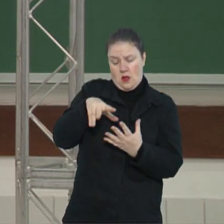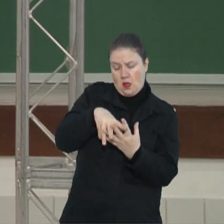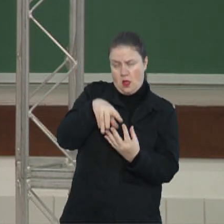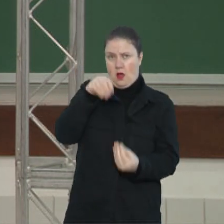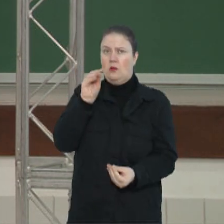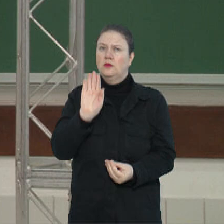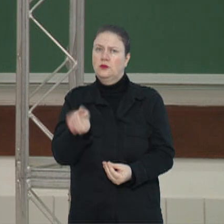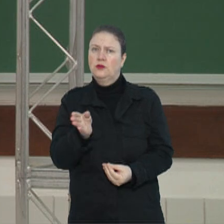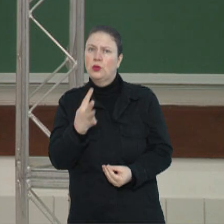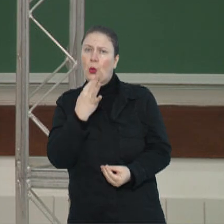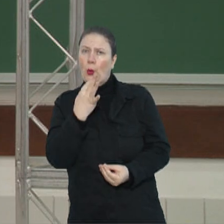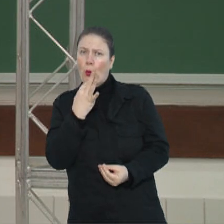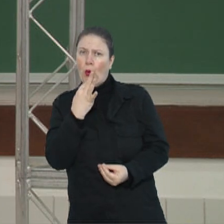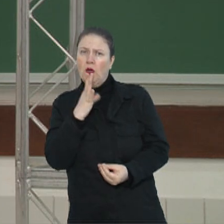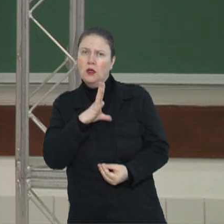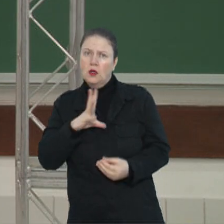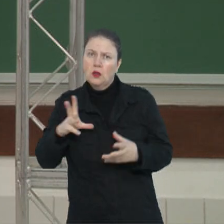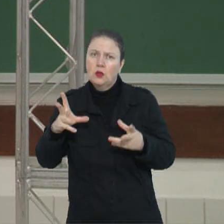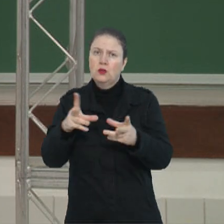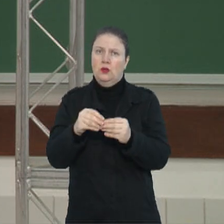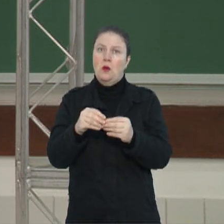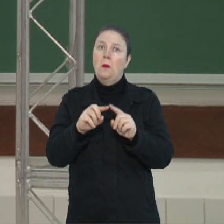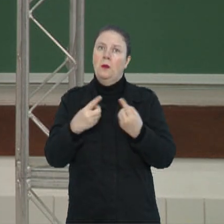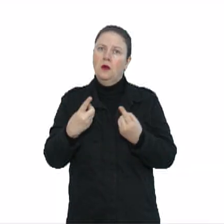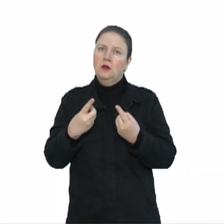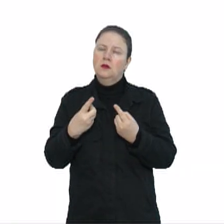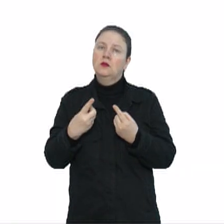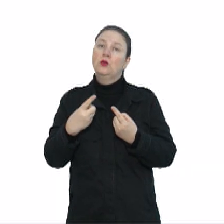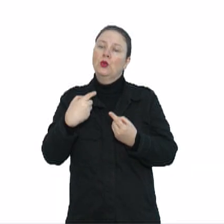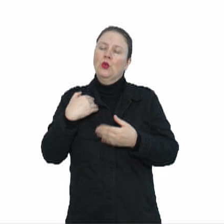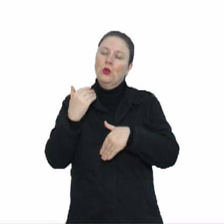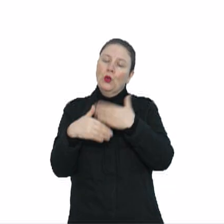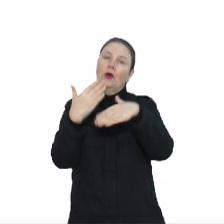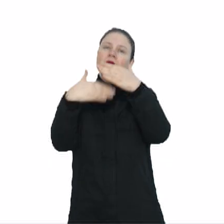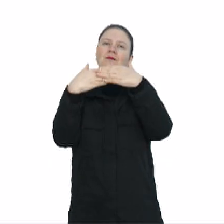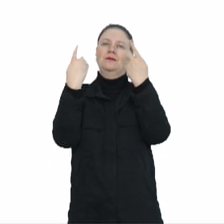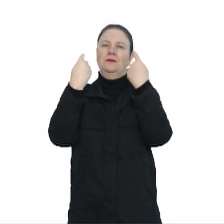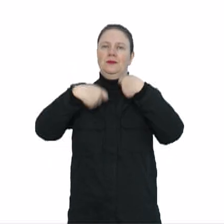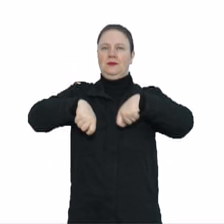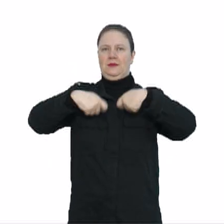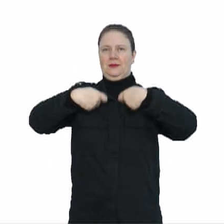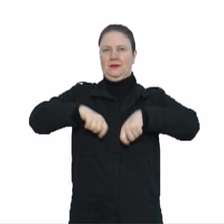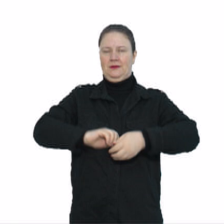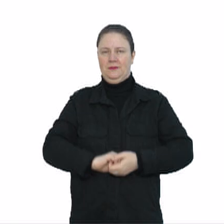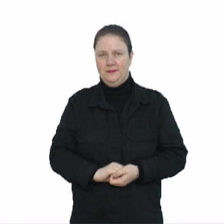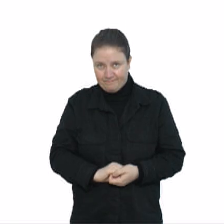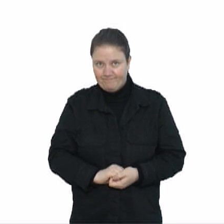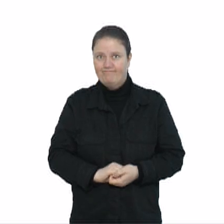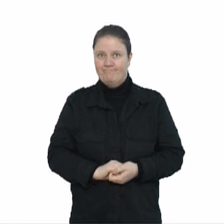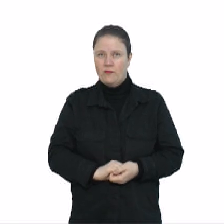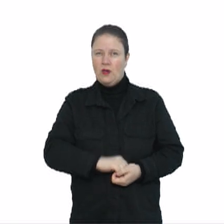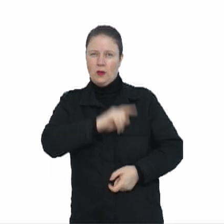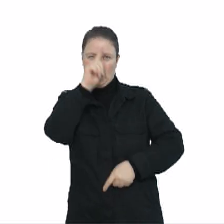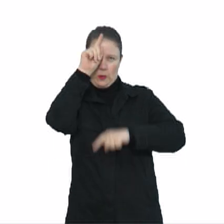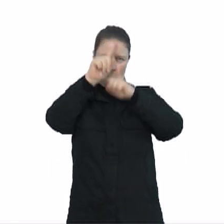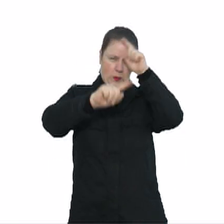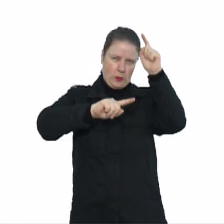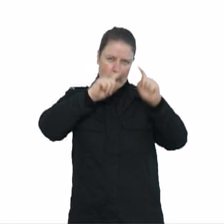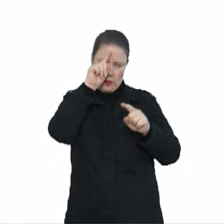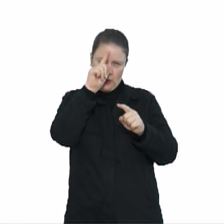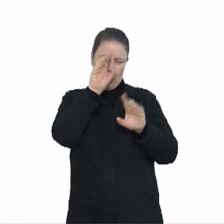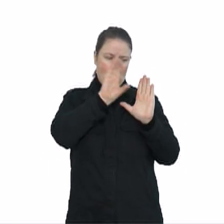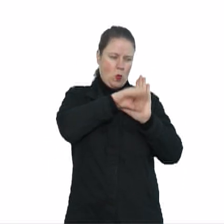gente só tem que se lembrar dele. Santo Agostinho vai dizer o seguinte: o ser humano é capaz de intuir ideias e conceitos